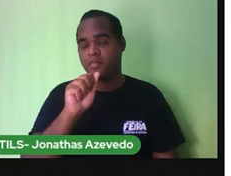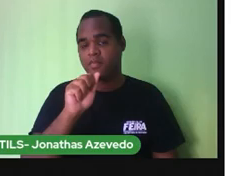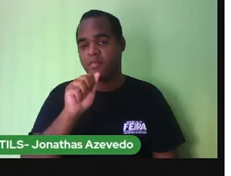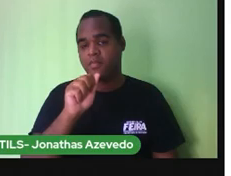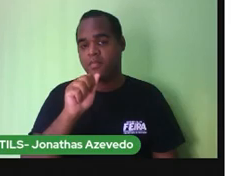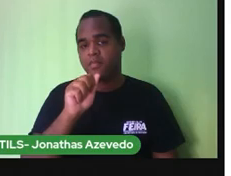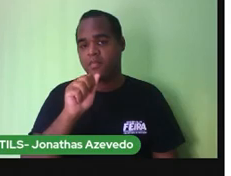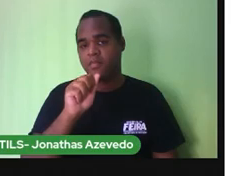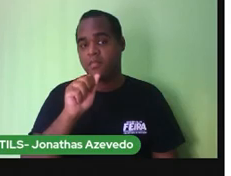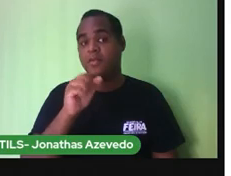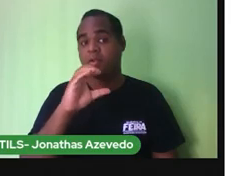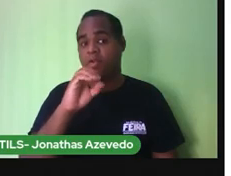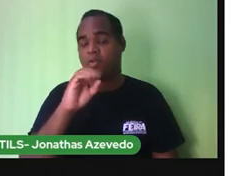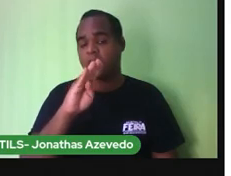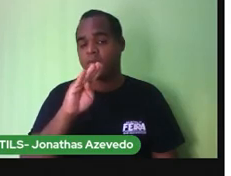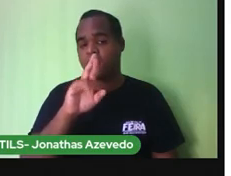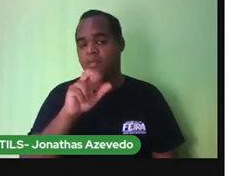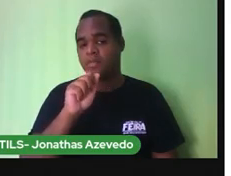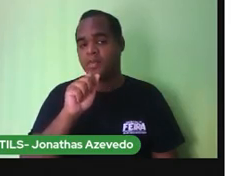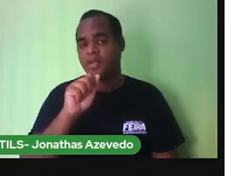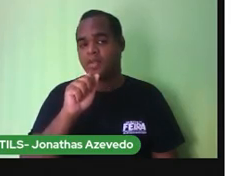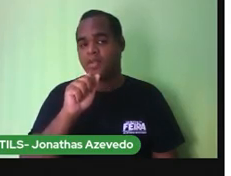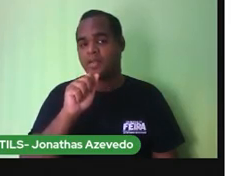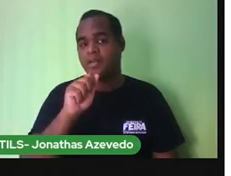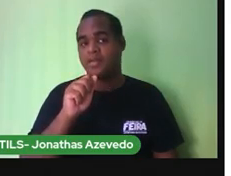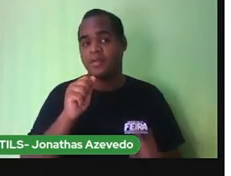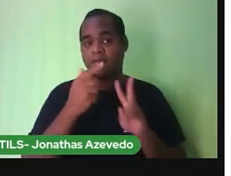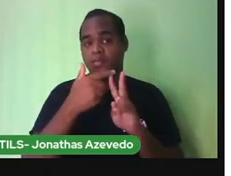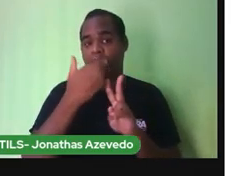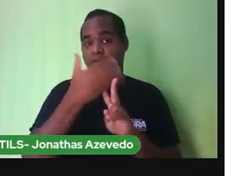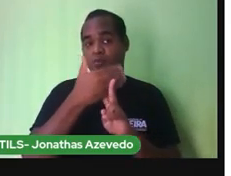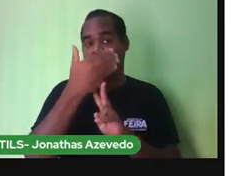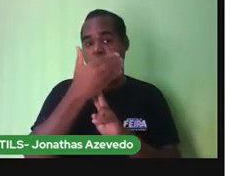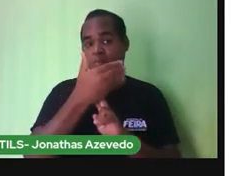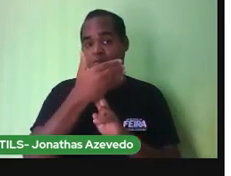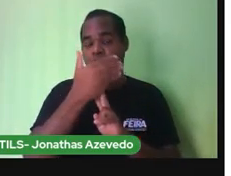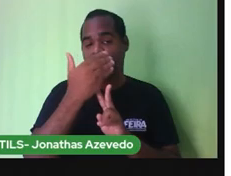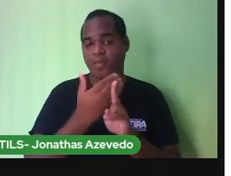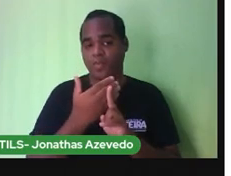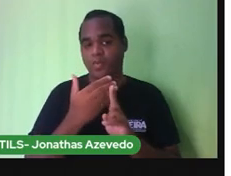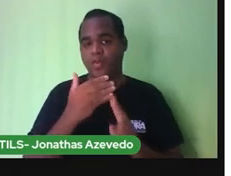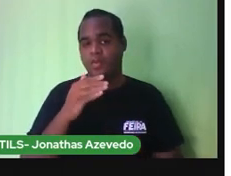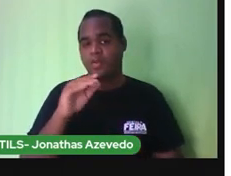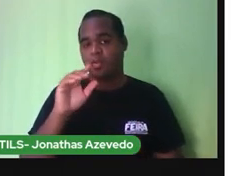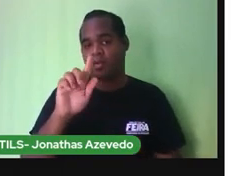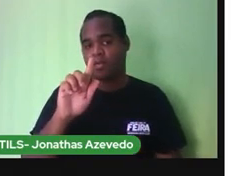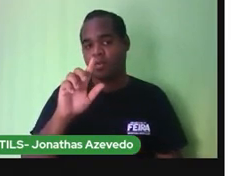e agora grúfalo o som robalo